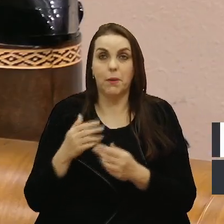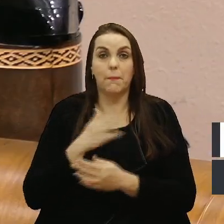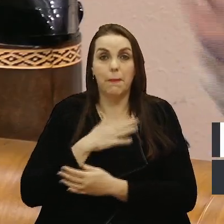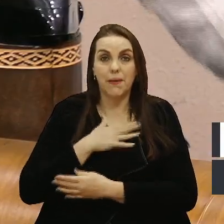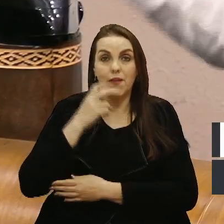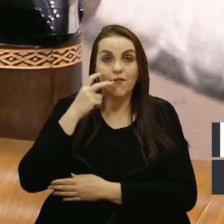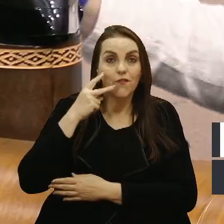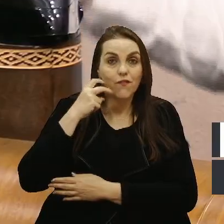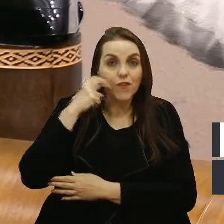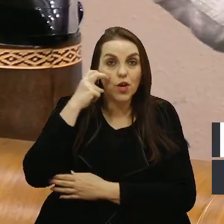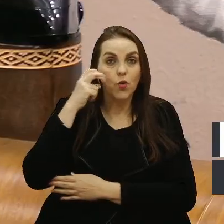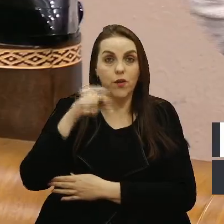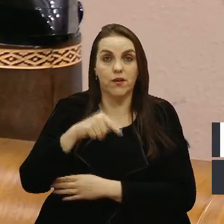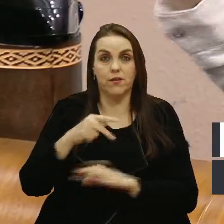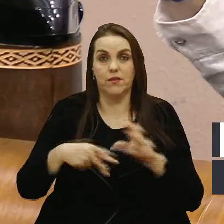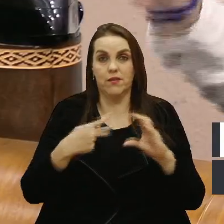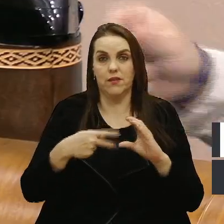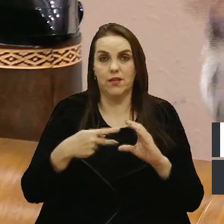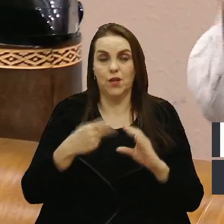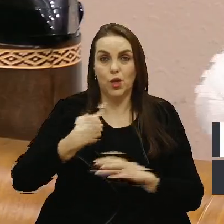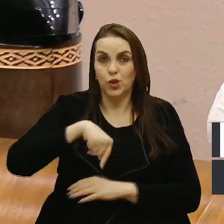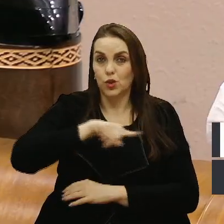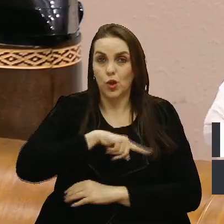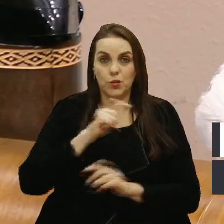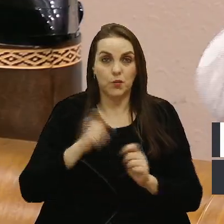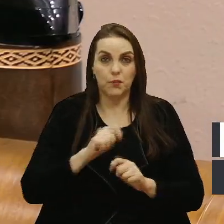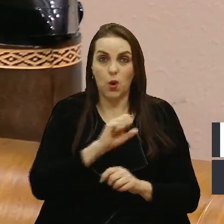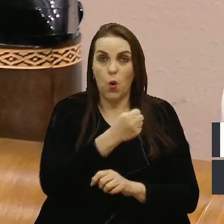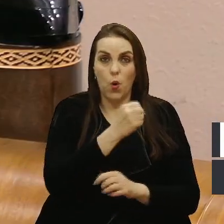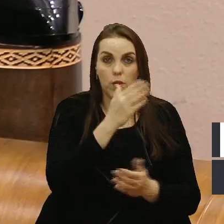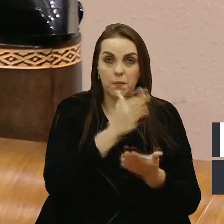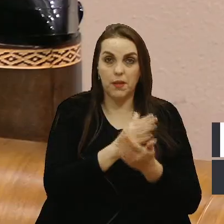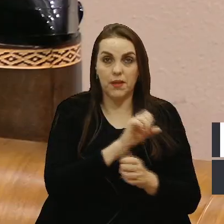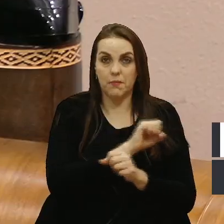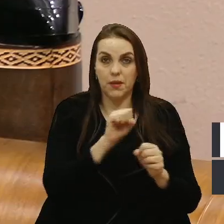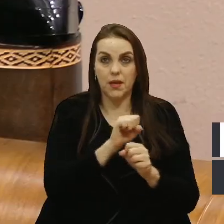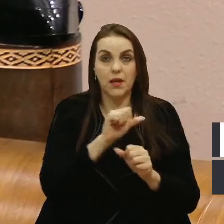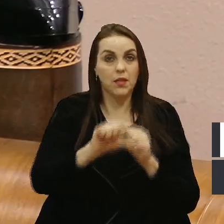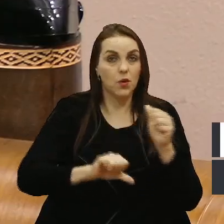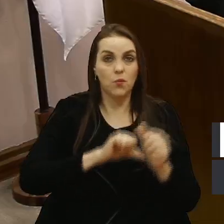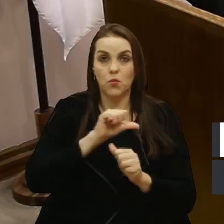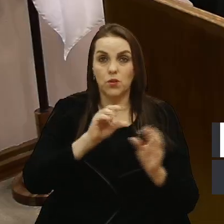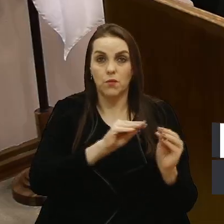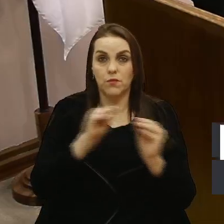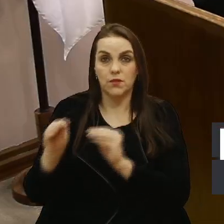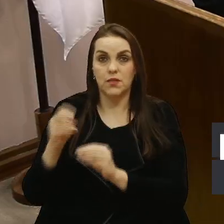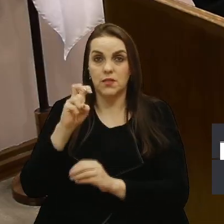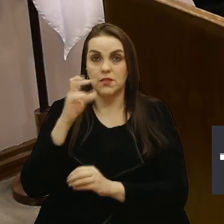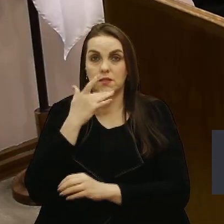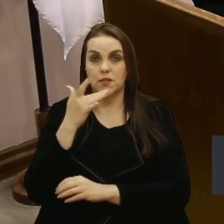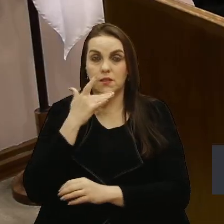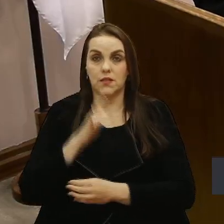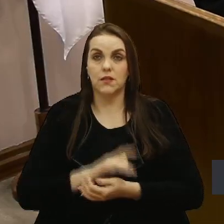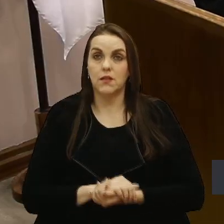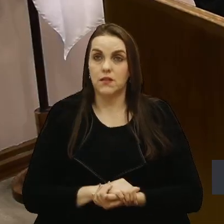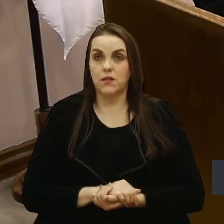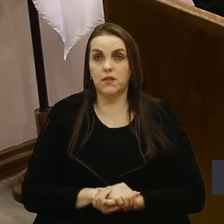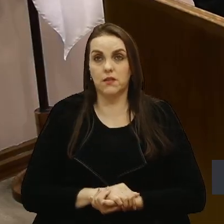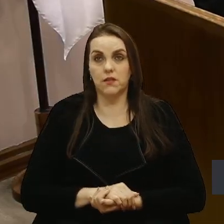nós não temos condição de manter a sessão às 8h30 da manhã, que alteremos para 5 da tarde. Obrigado, vereador